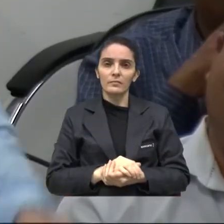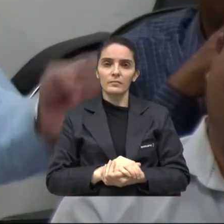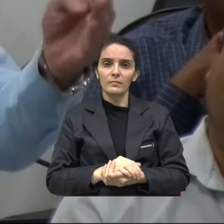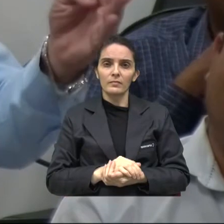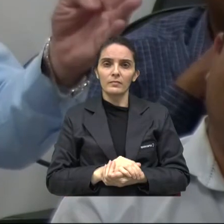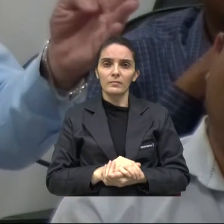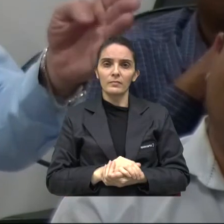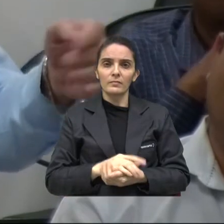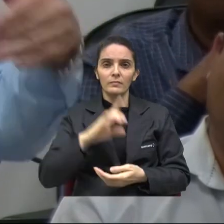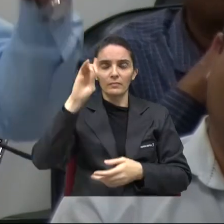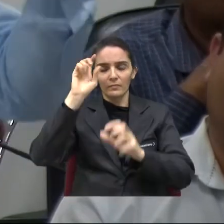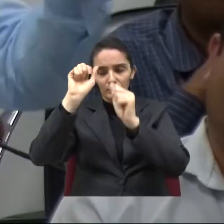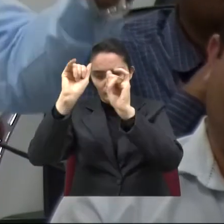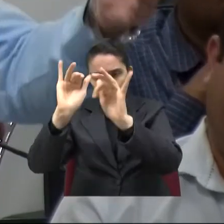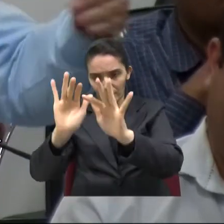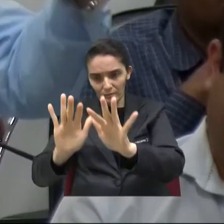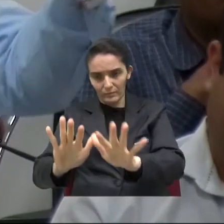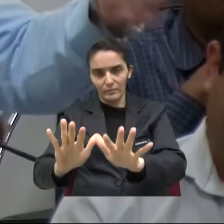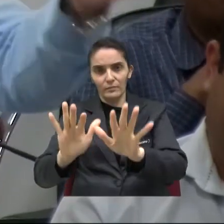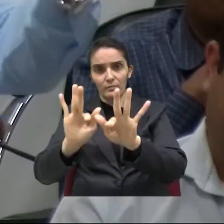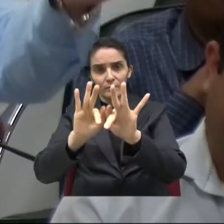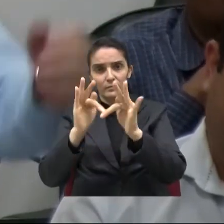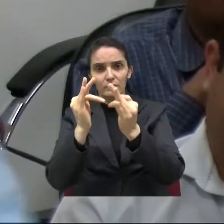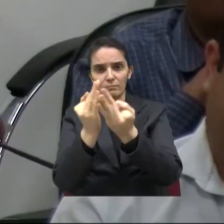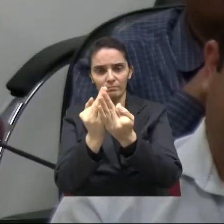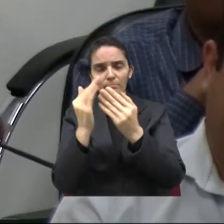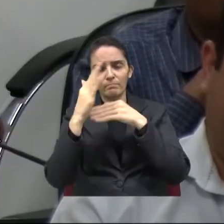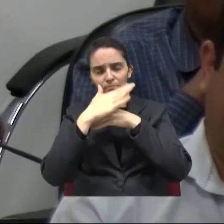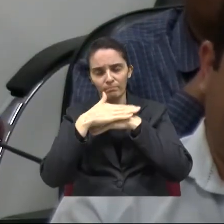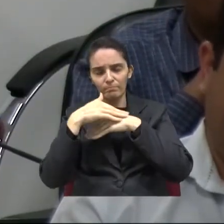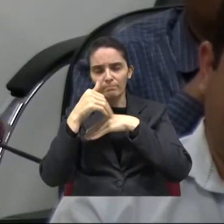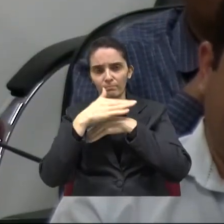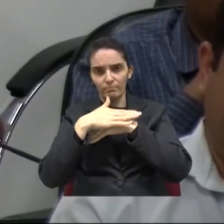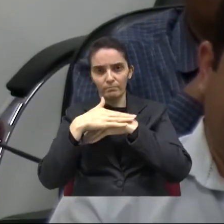Que Deus abençoe vocês, conforte vocês, a família, a mãe.